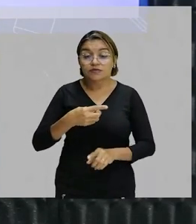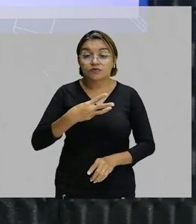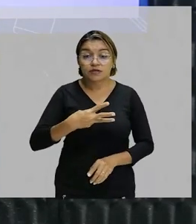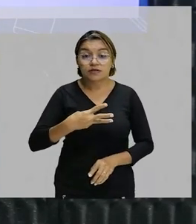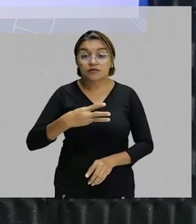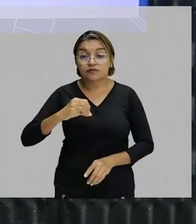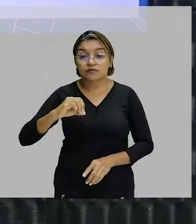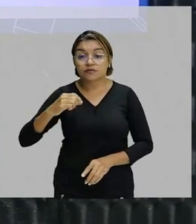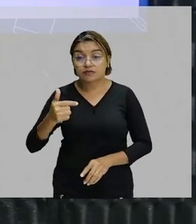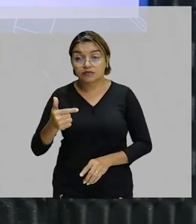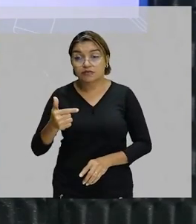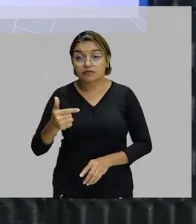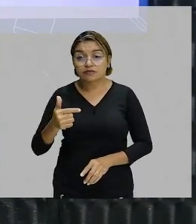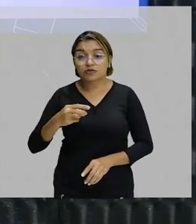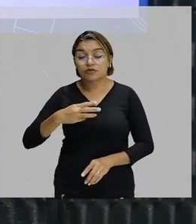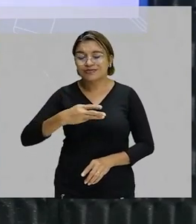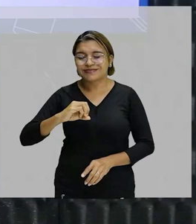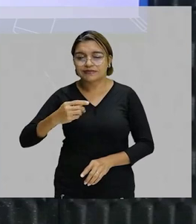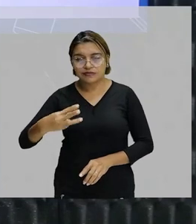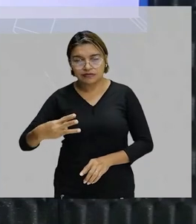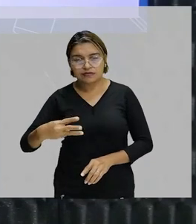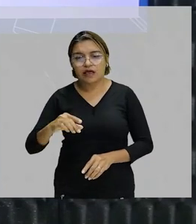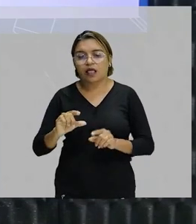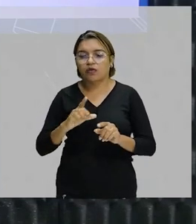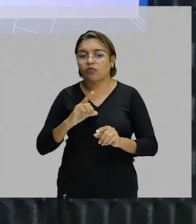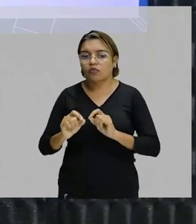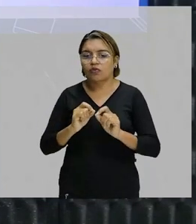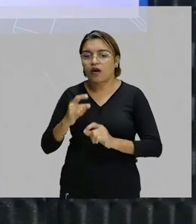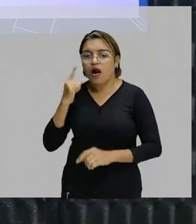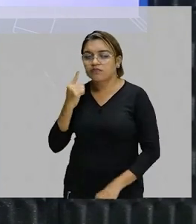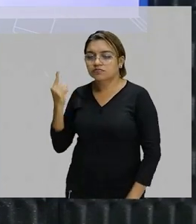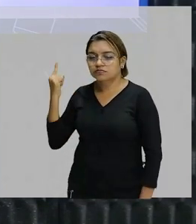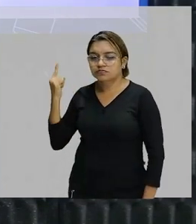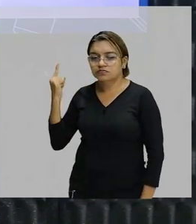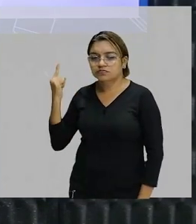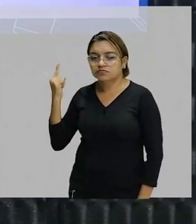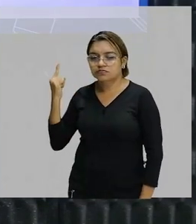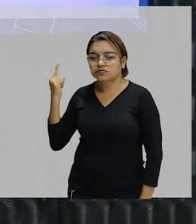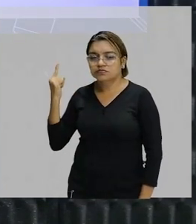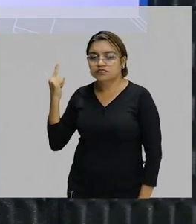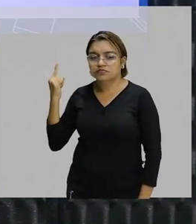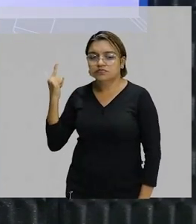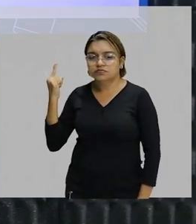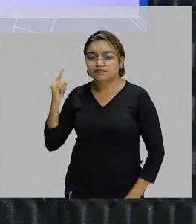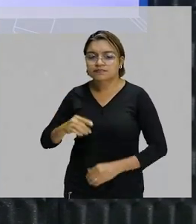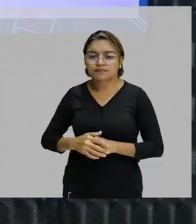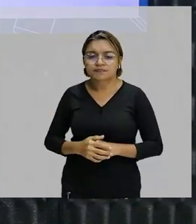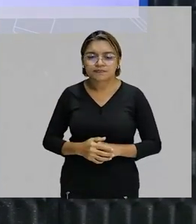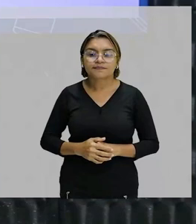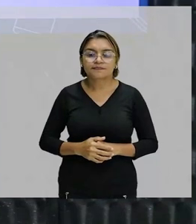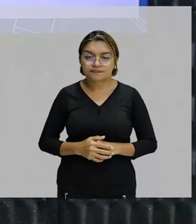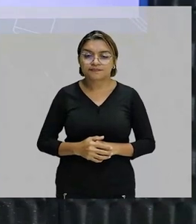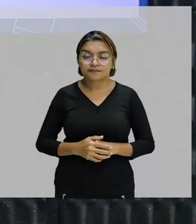242 pronto tu achou o número par Agora sim Dá para dividir pelo dois o 242 dividido pelo 2 dá